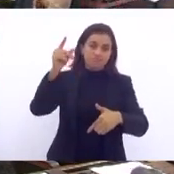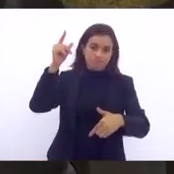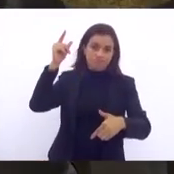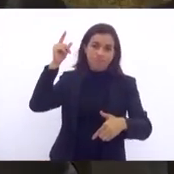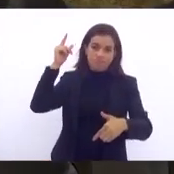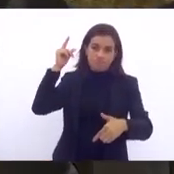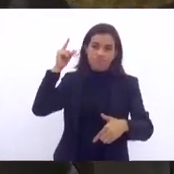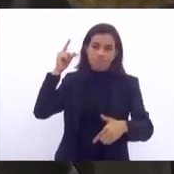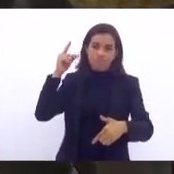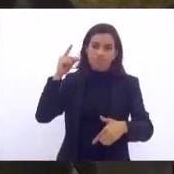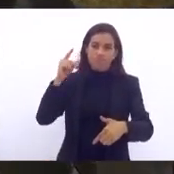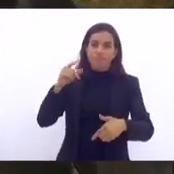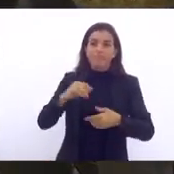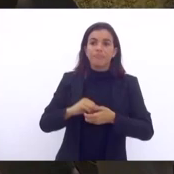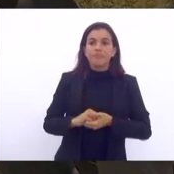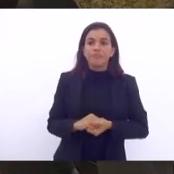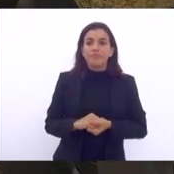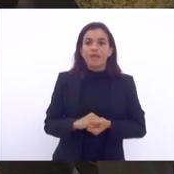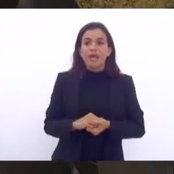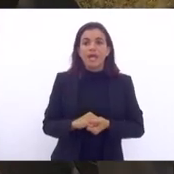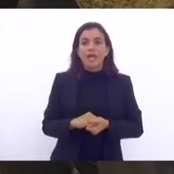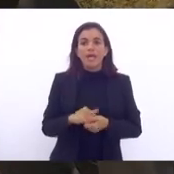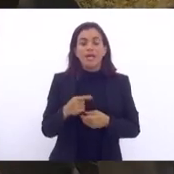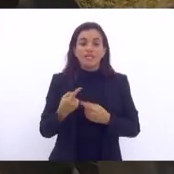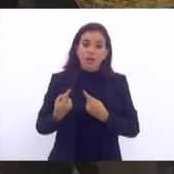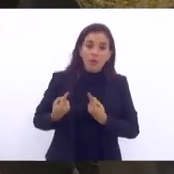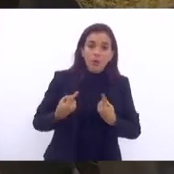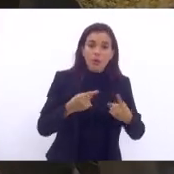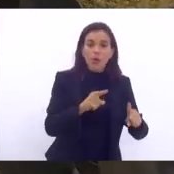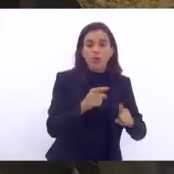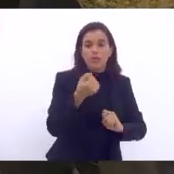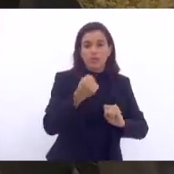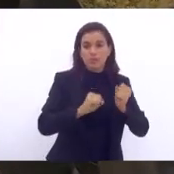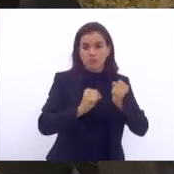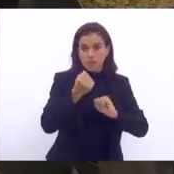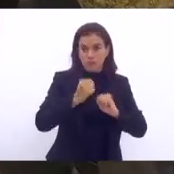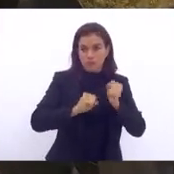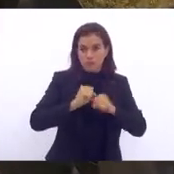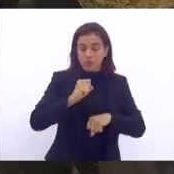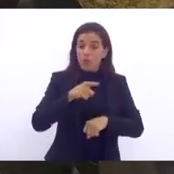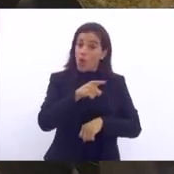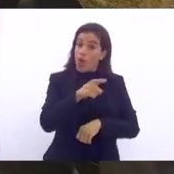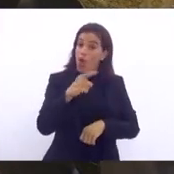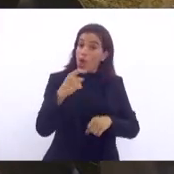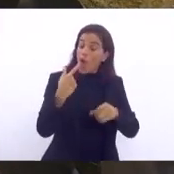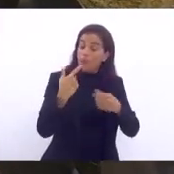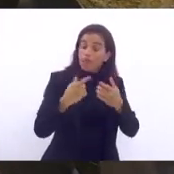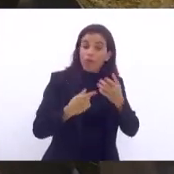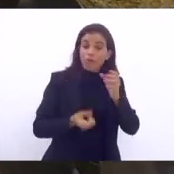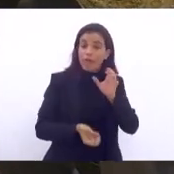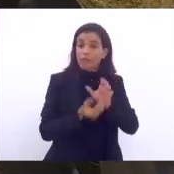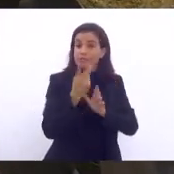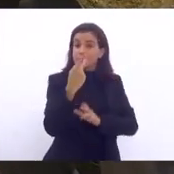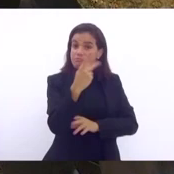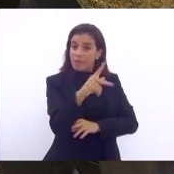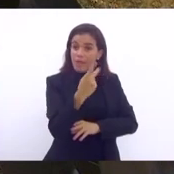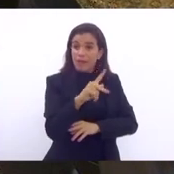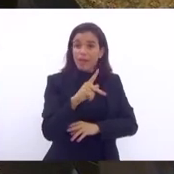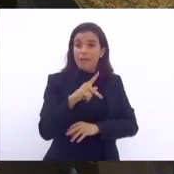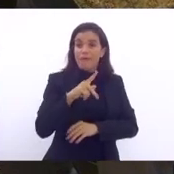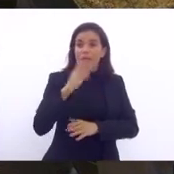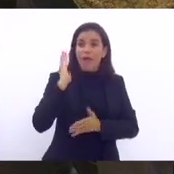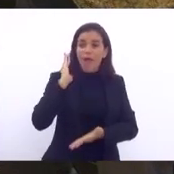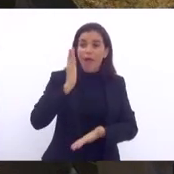essa cruzada contra essa indústria. Por exemplo, obra dele acabar com a famigerada vistoria anual que